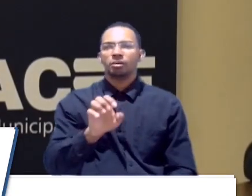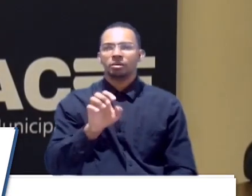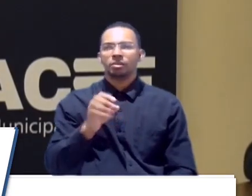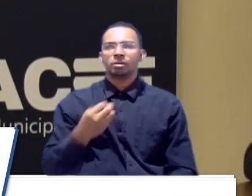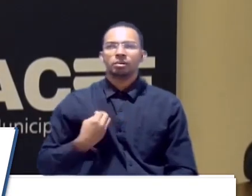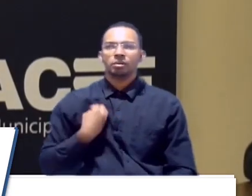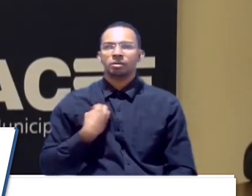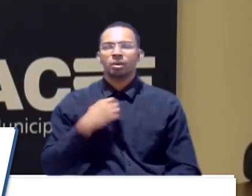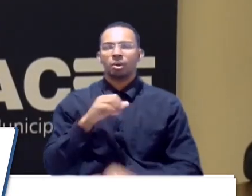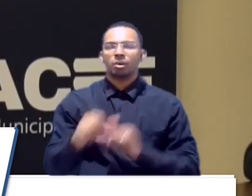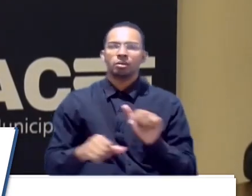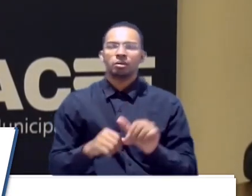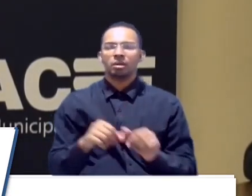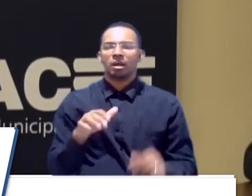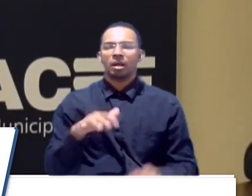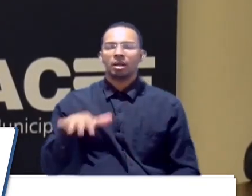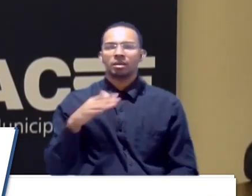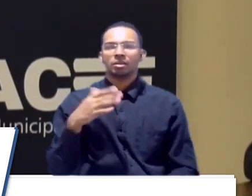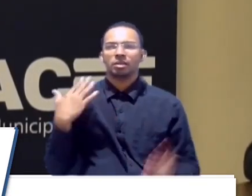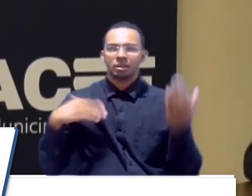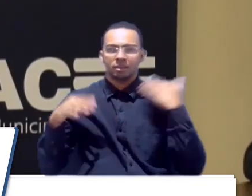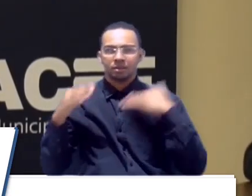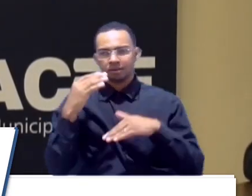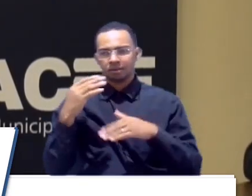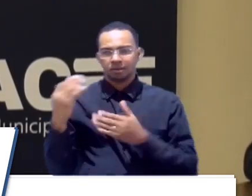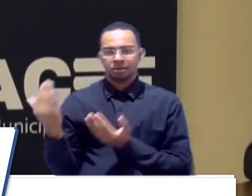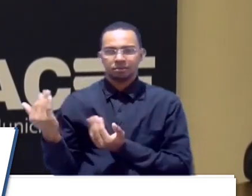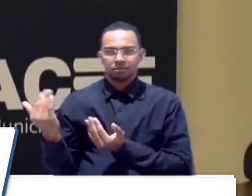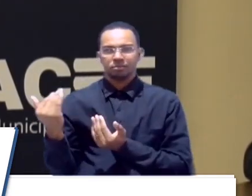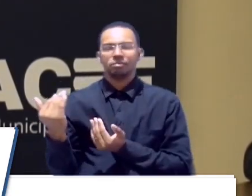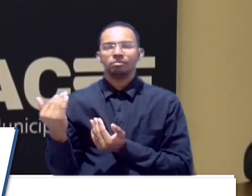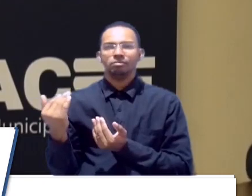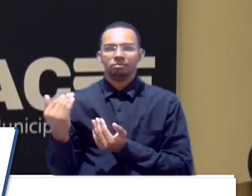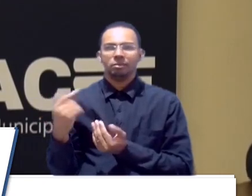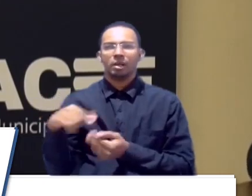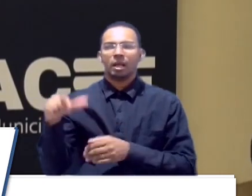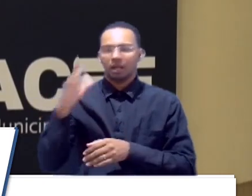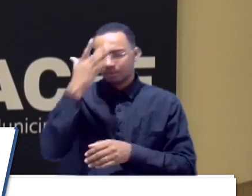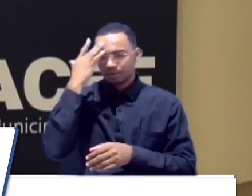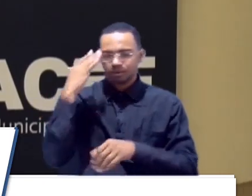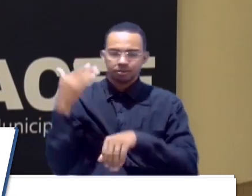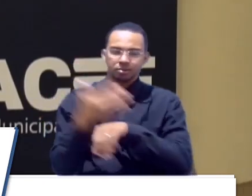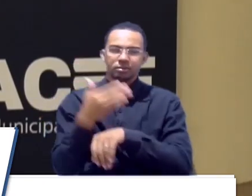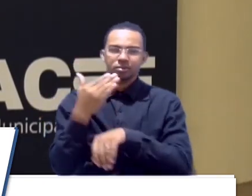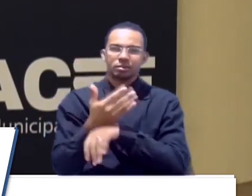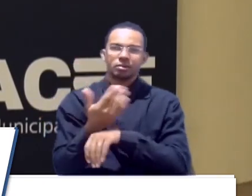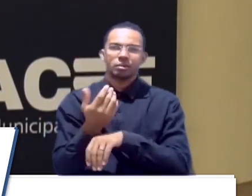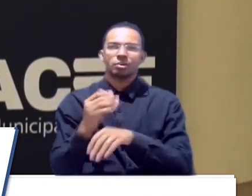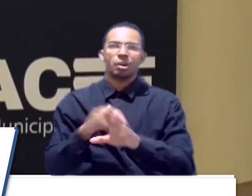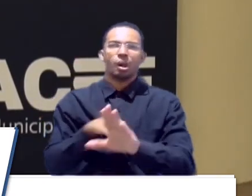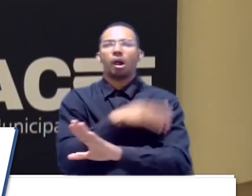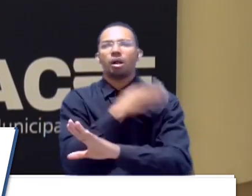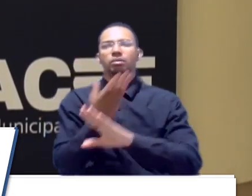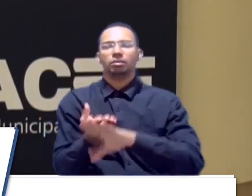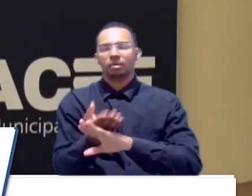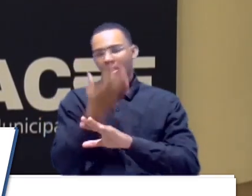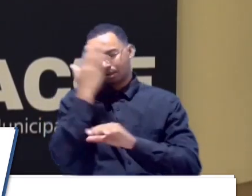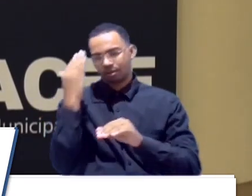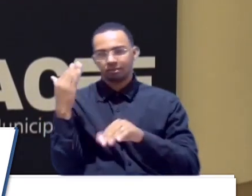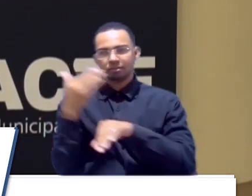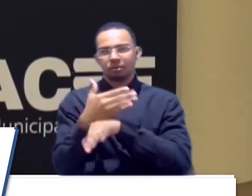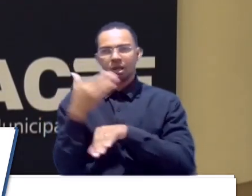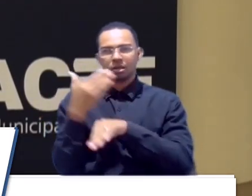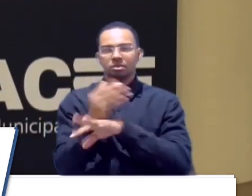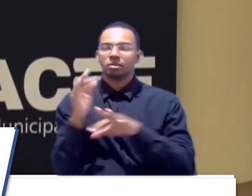lazer para crianças, para adolescentes ficarem ocupados no contraturno, para famílias frequentarem o bosque